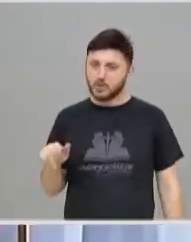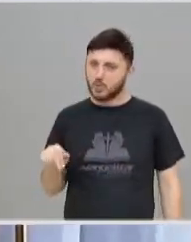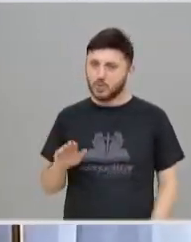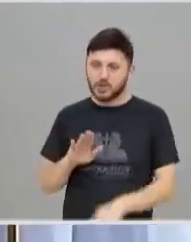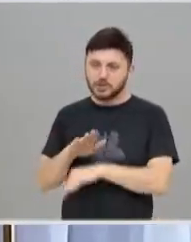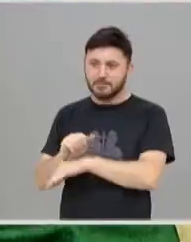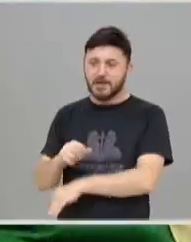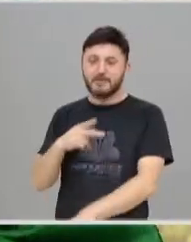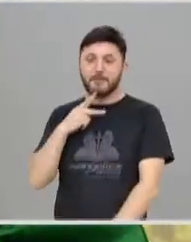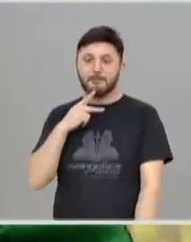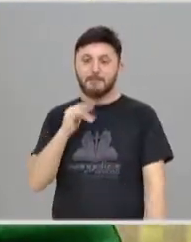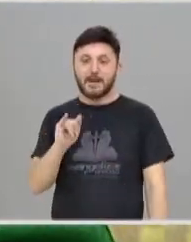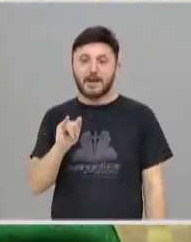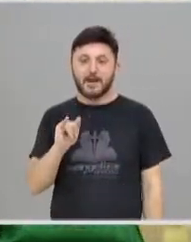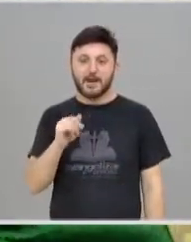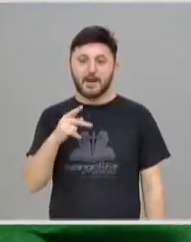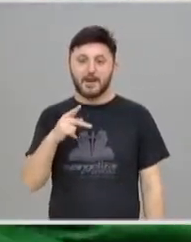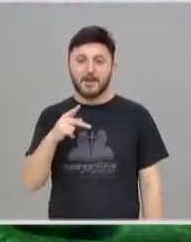Nós